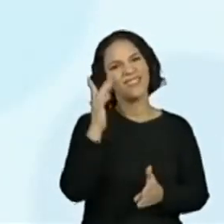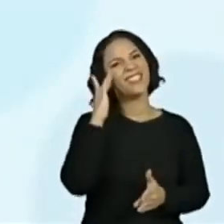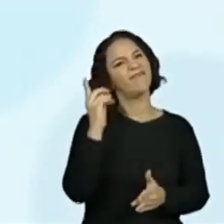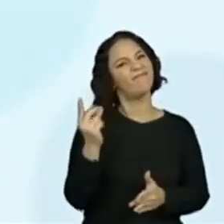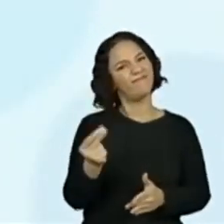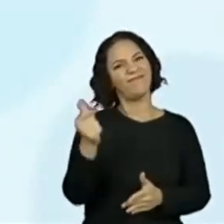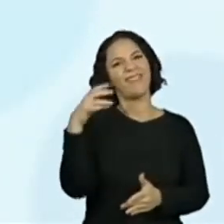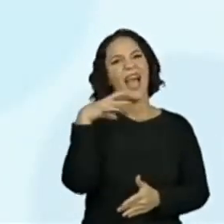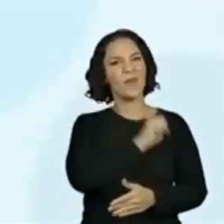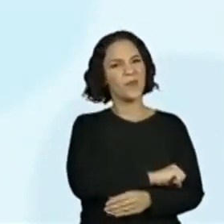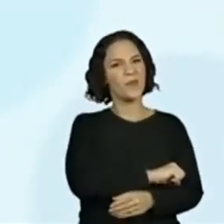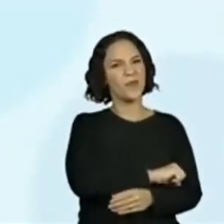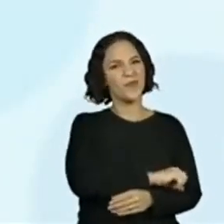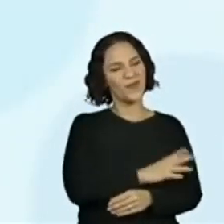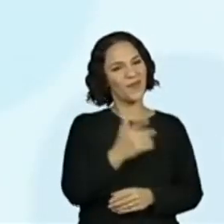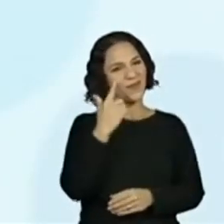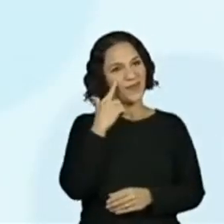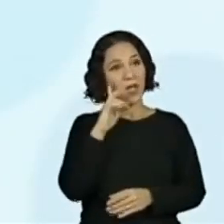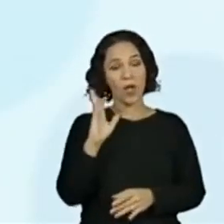rapidinho.